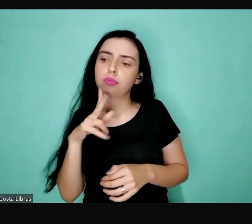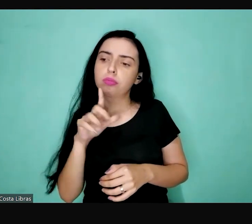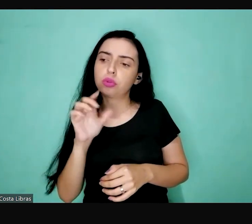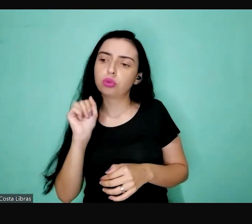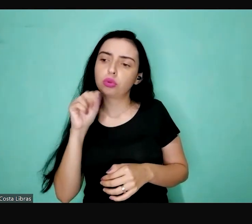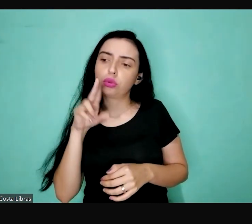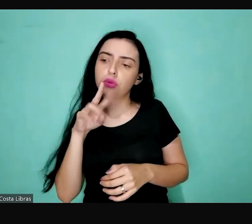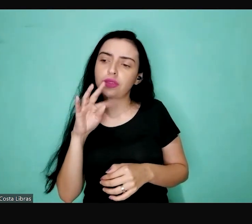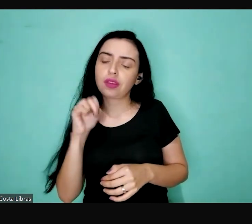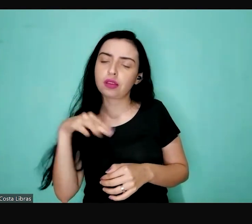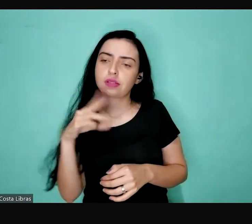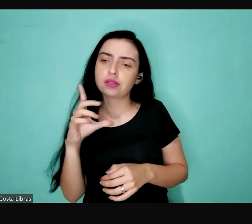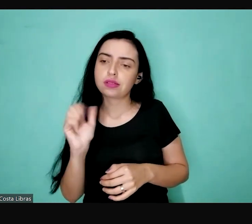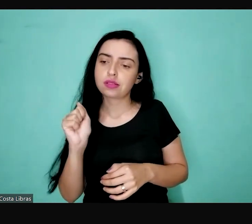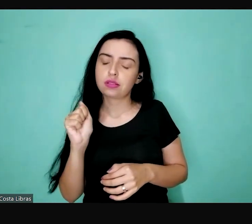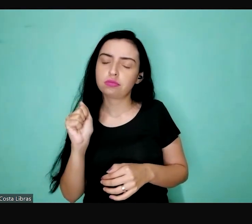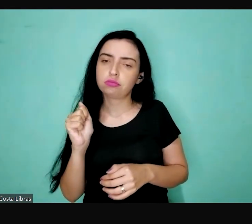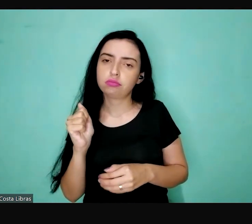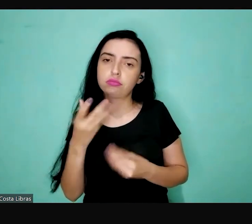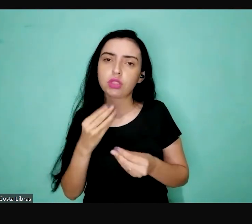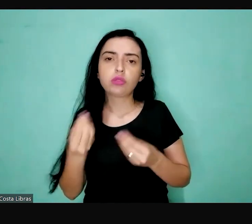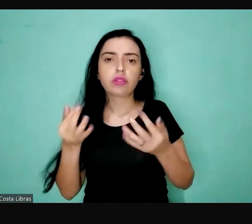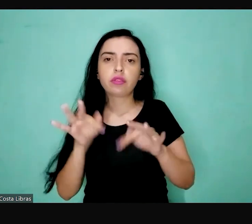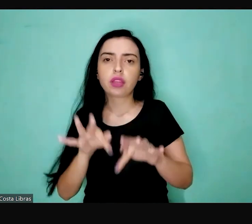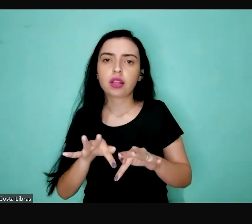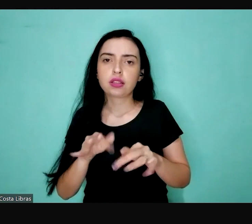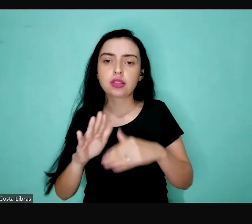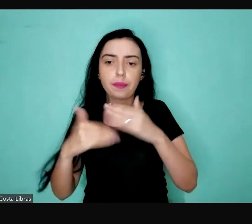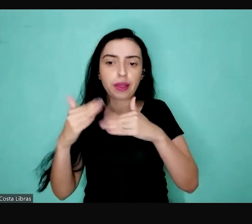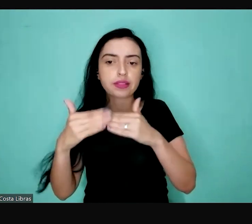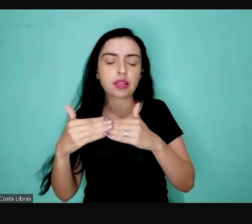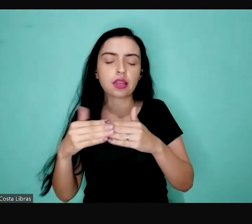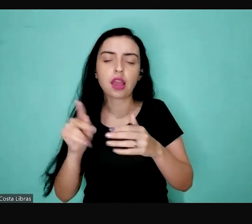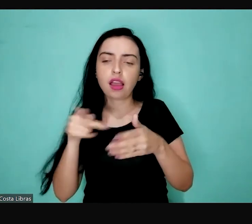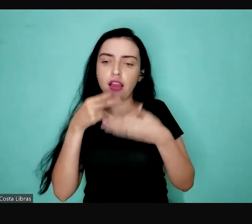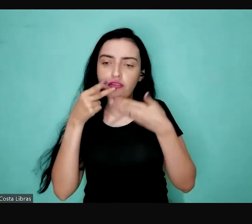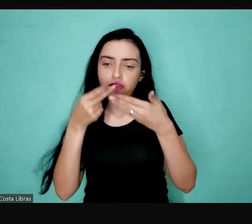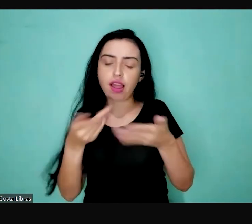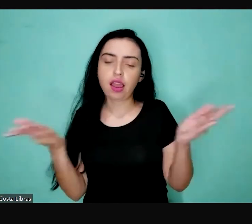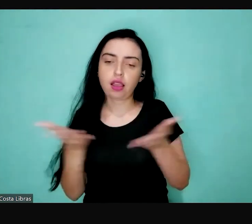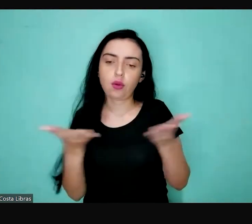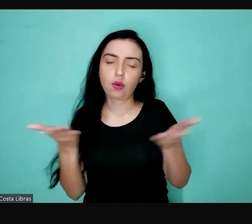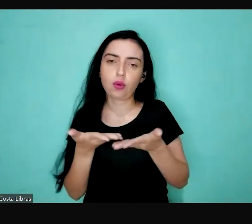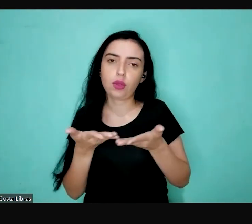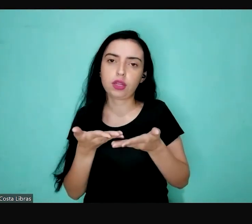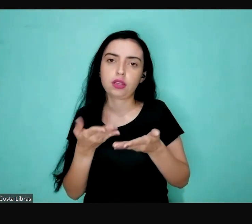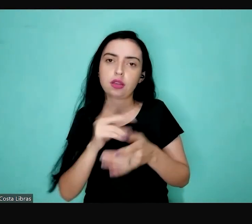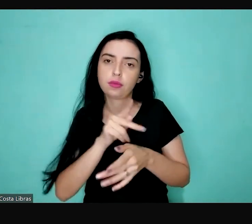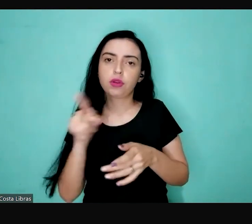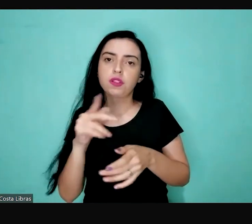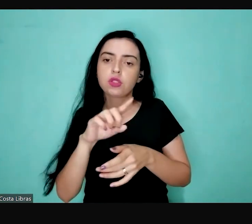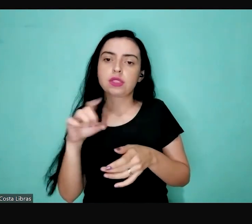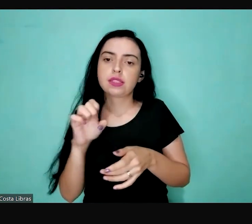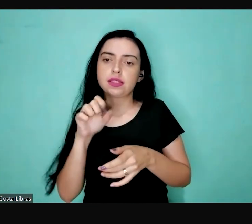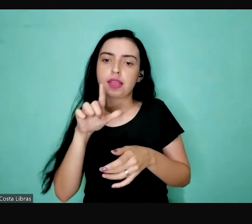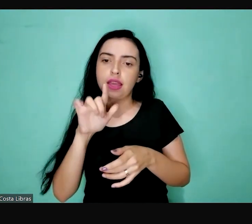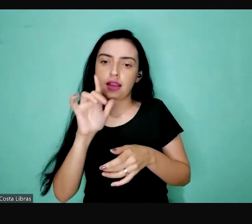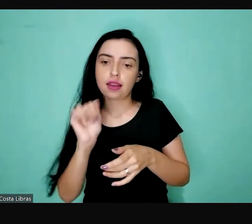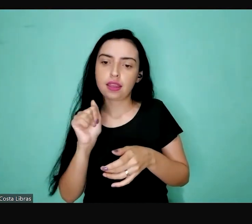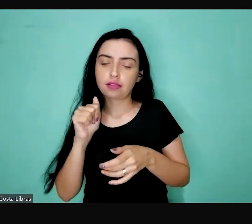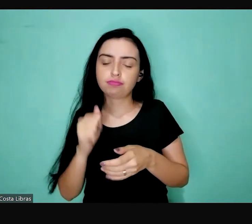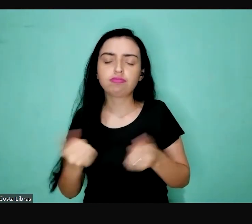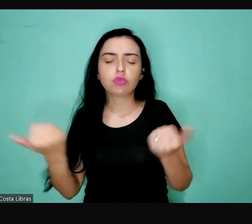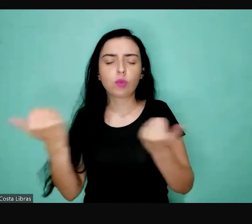cingir a isso, já me excedi, e queria passar a palavra para a professora Zélia, que é sempre uma